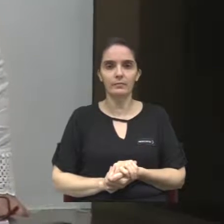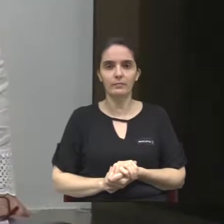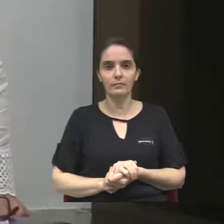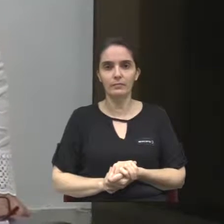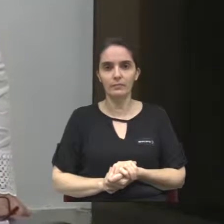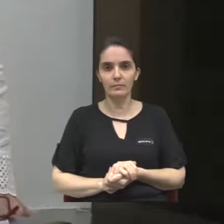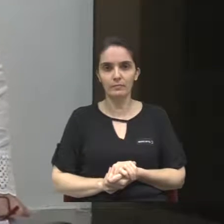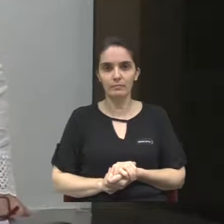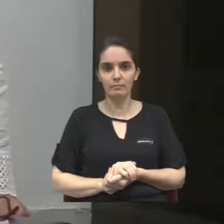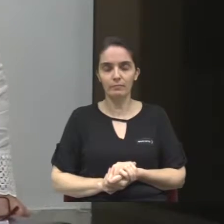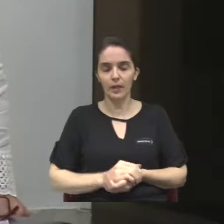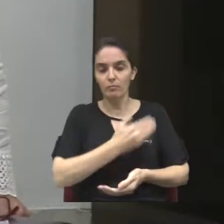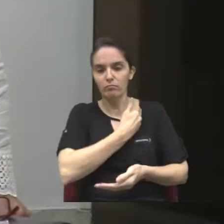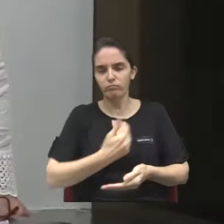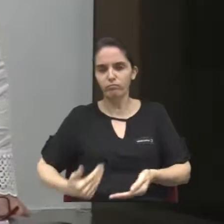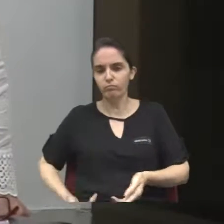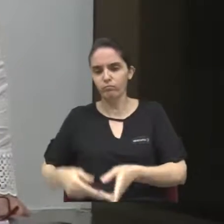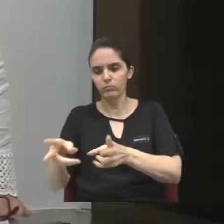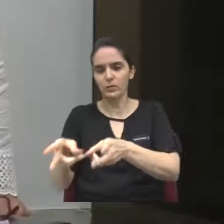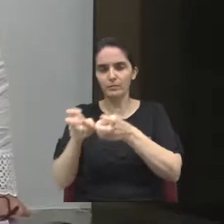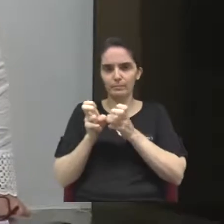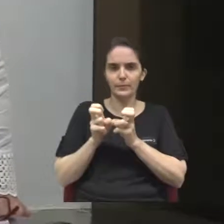olhar diferenciado.